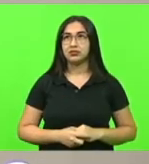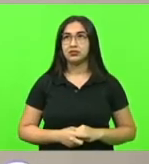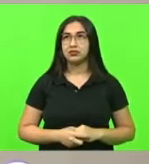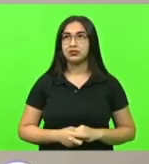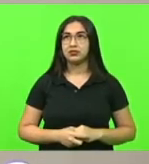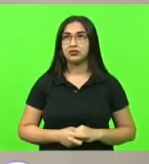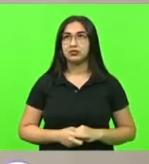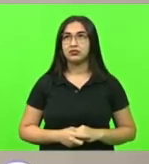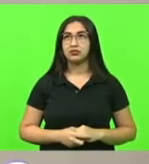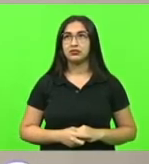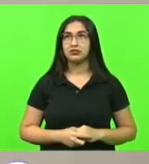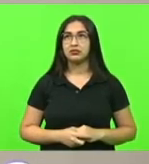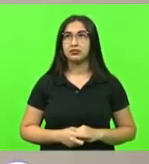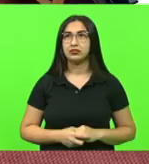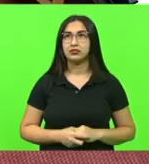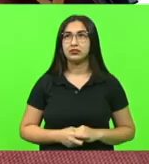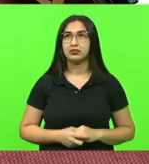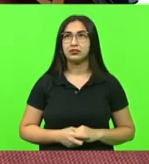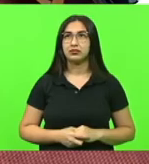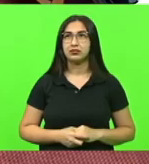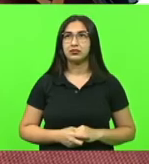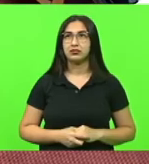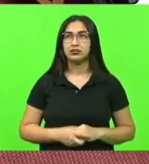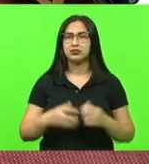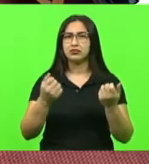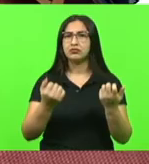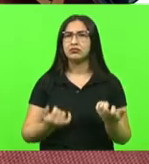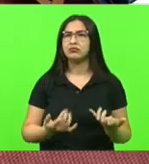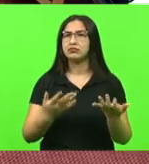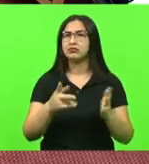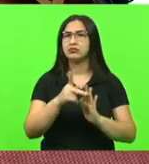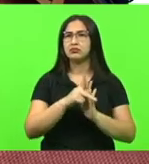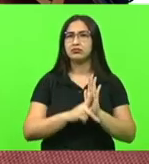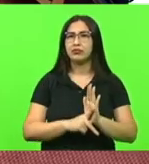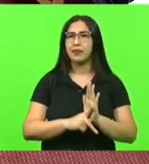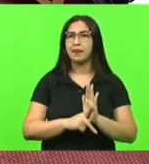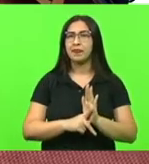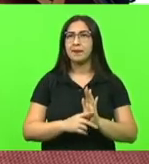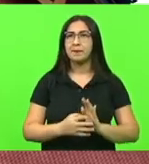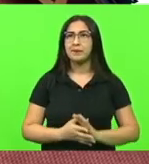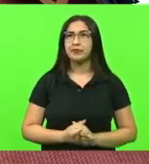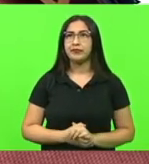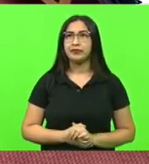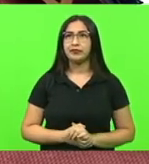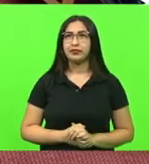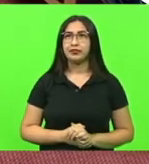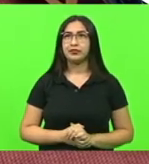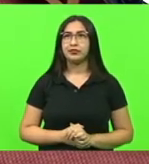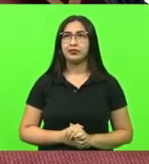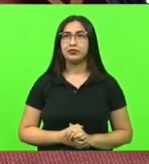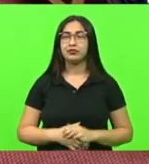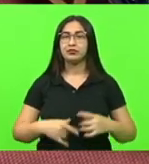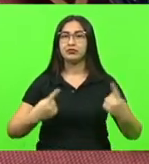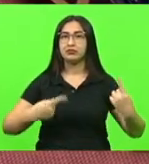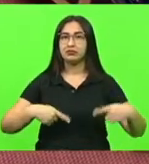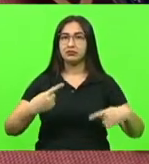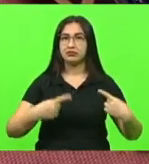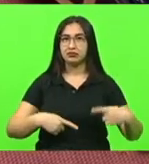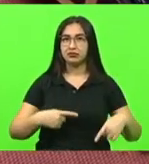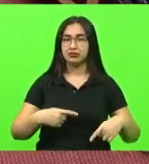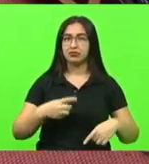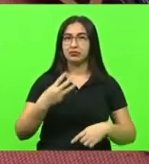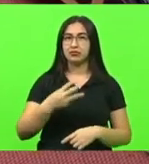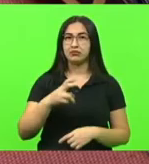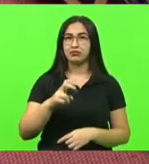dar uma explanação sobre esse projeto que... Está em discussão o projeto 359